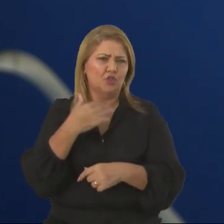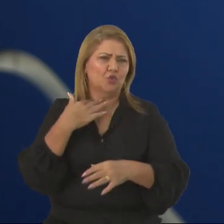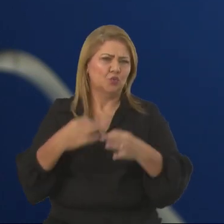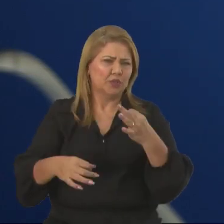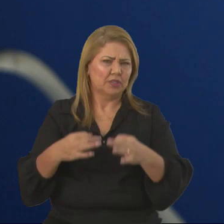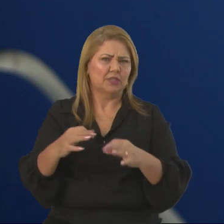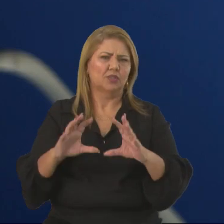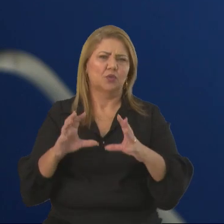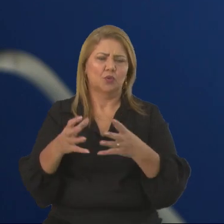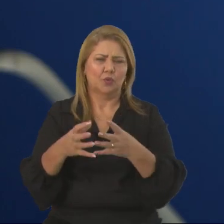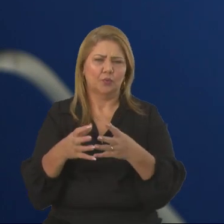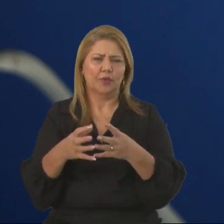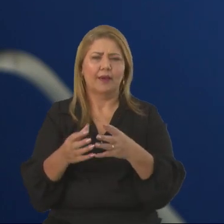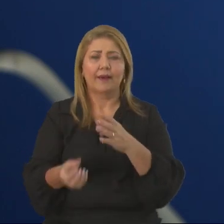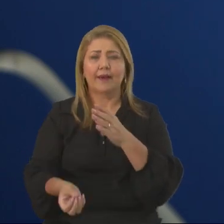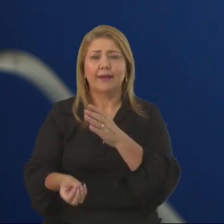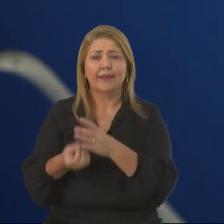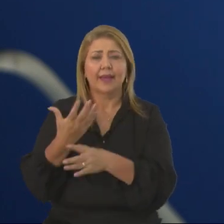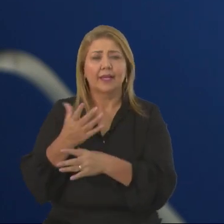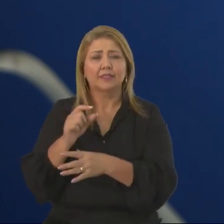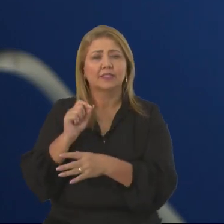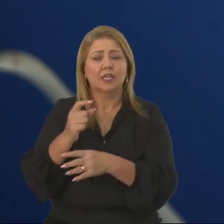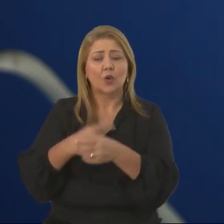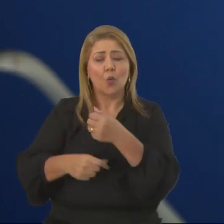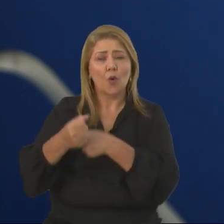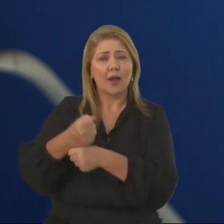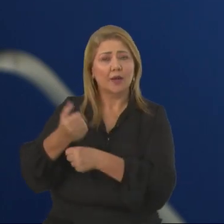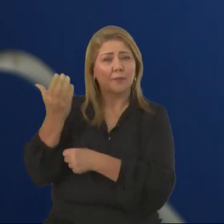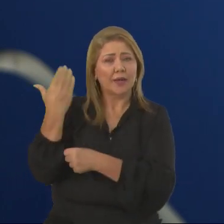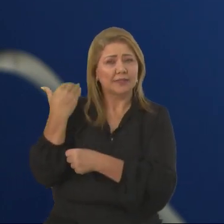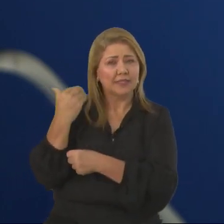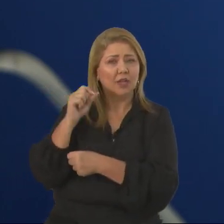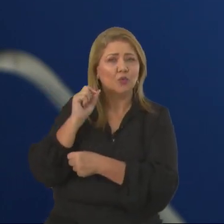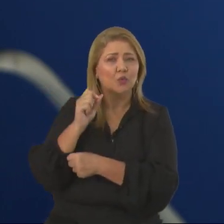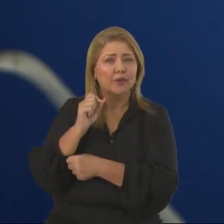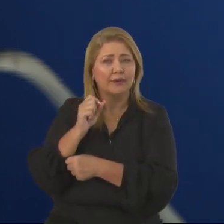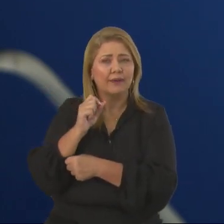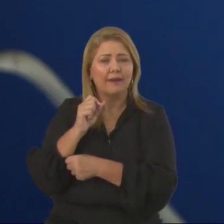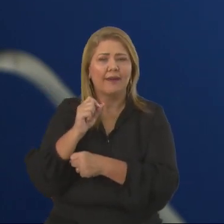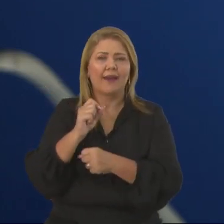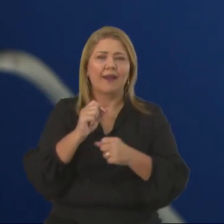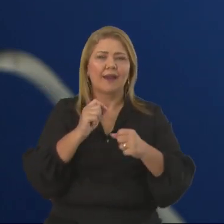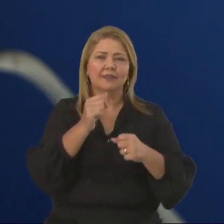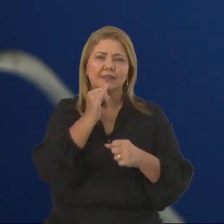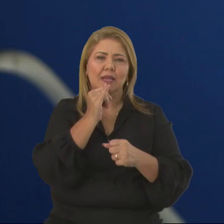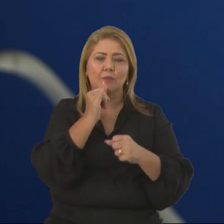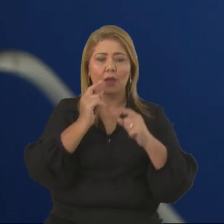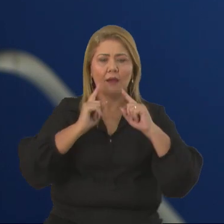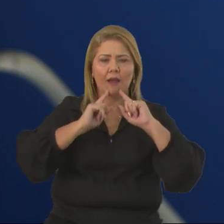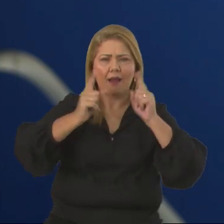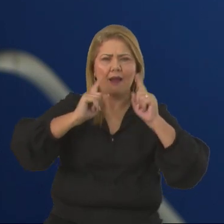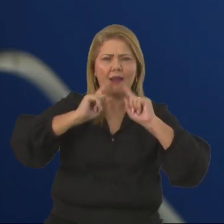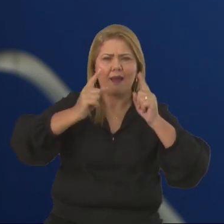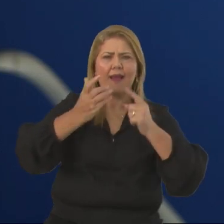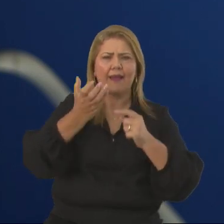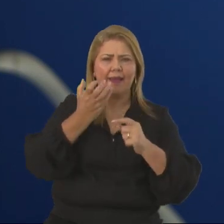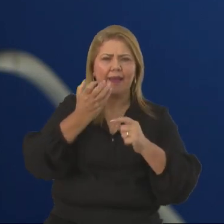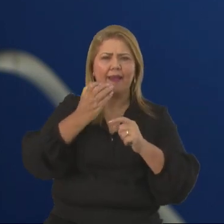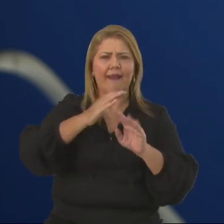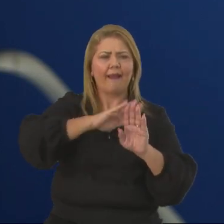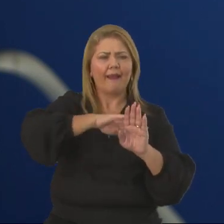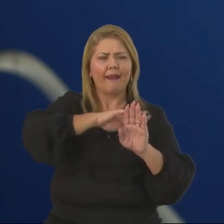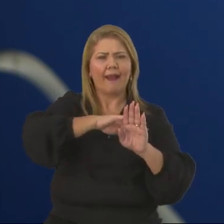foi também a criação, no ano passado, da Ouvidoria da Mulher, que é um espaço de escuta